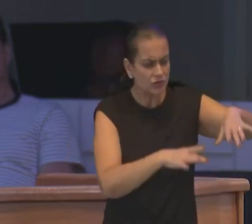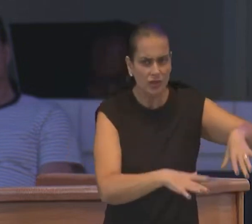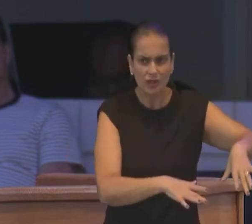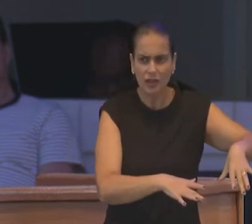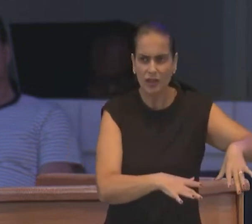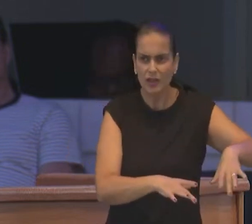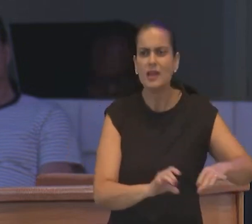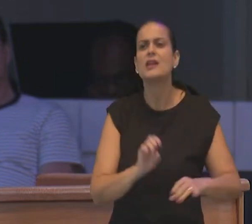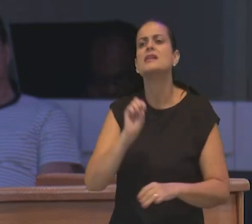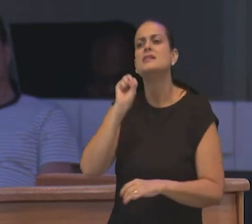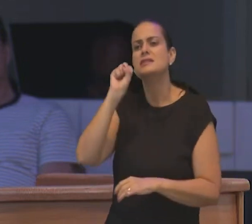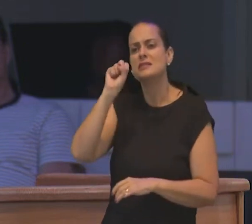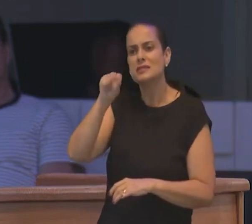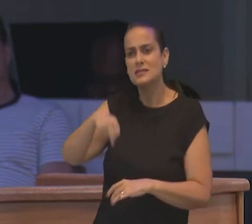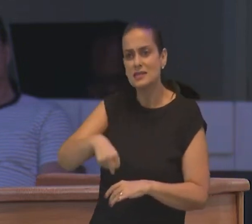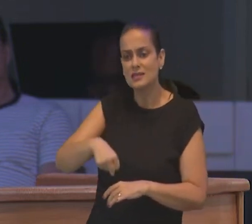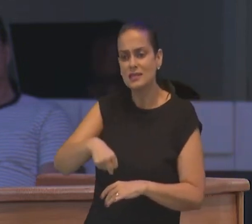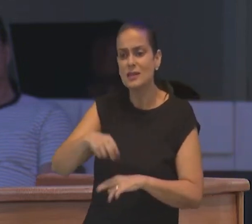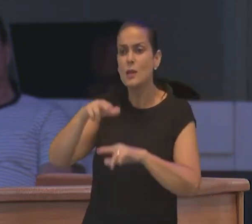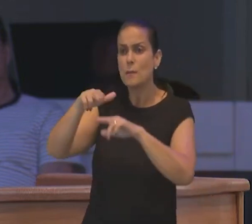deixarei.